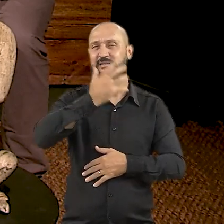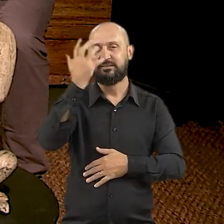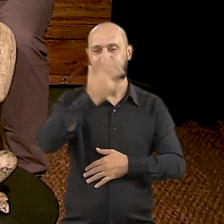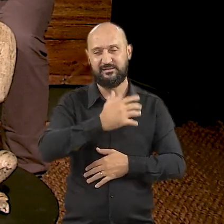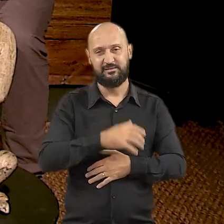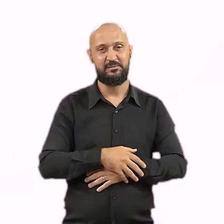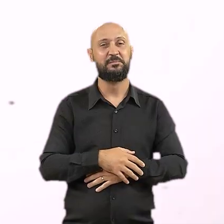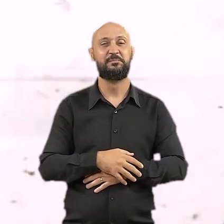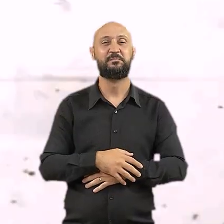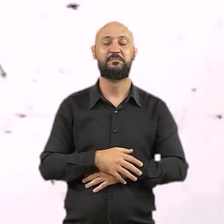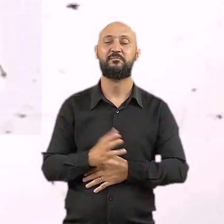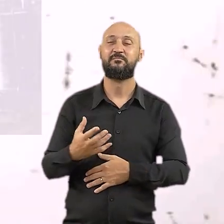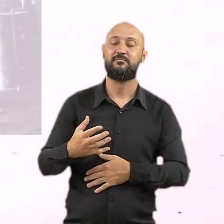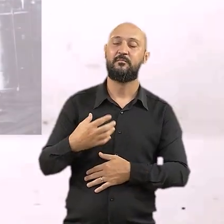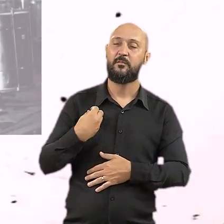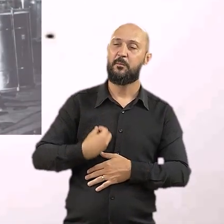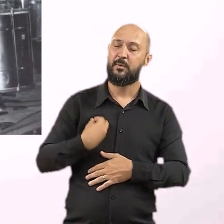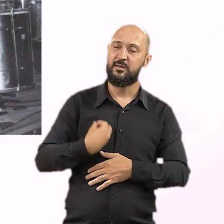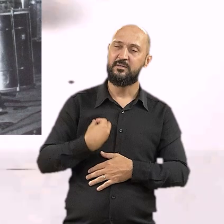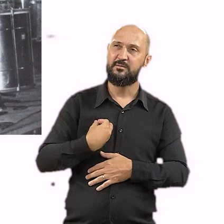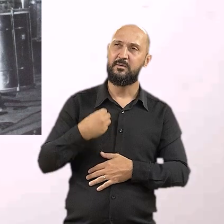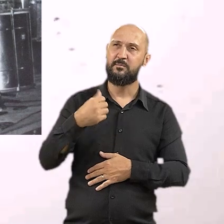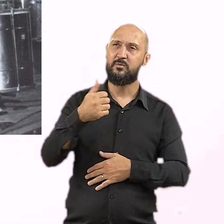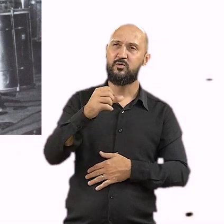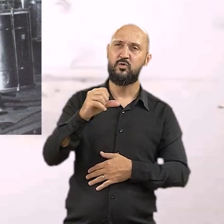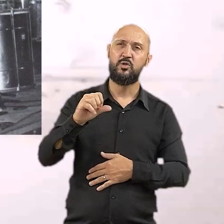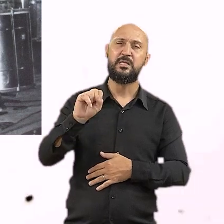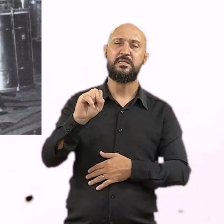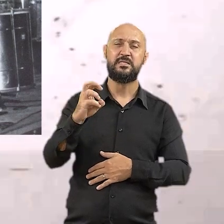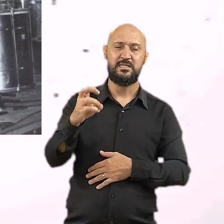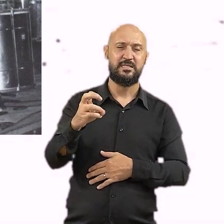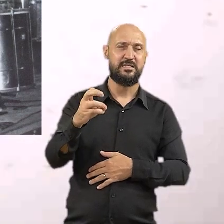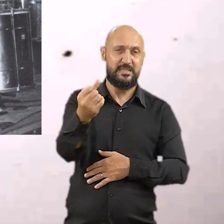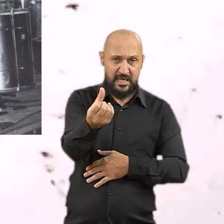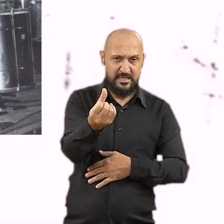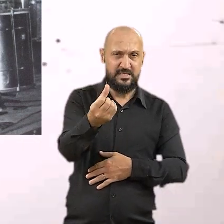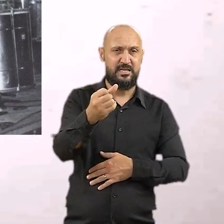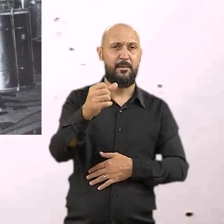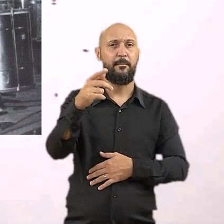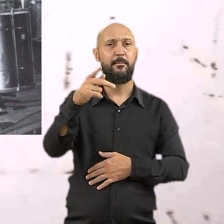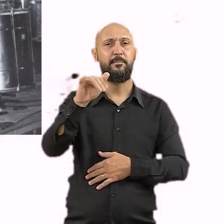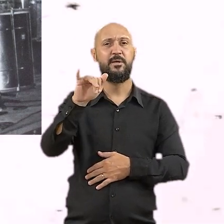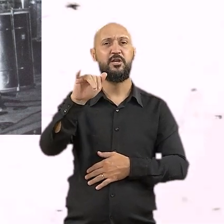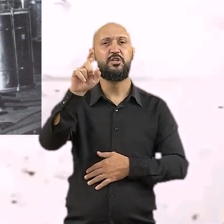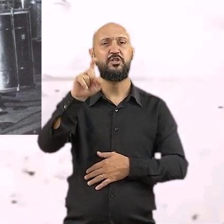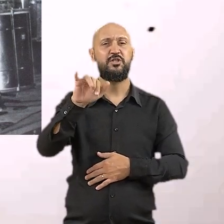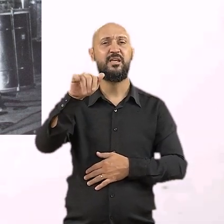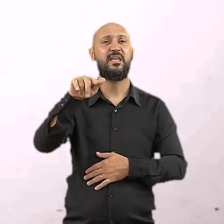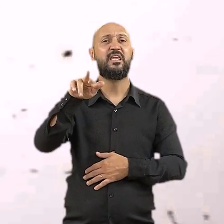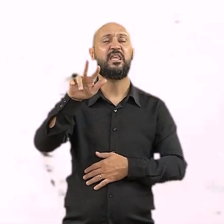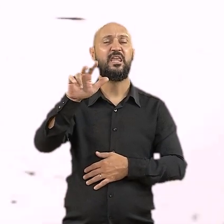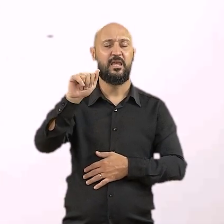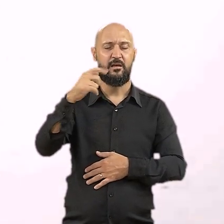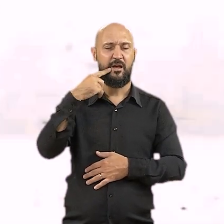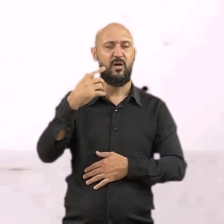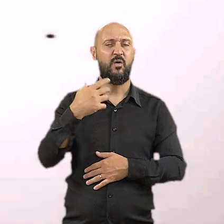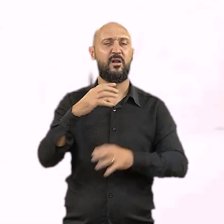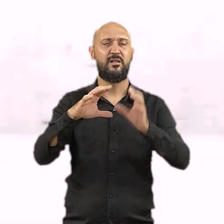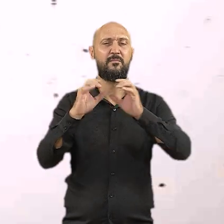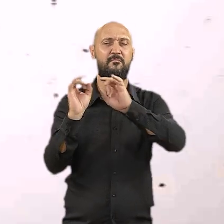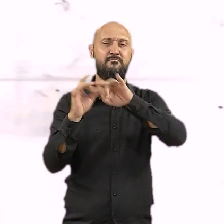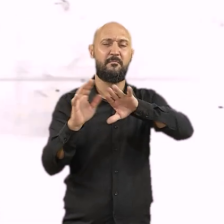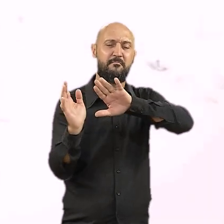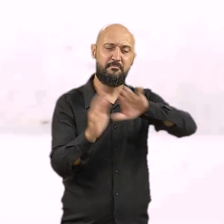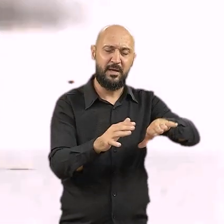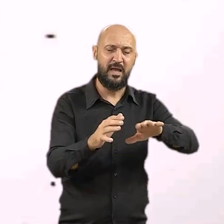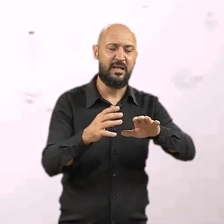que ficou. E aí participei do Pixinguinha, 86. E depois eu falei, poxa, eu acho que vou agora me largar na música um